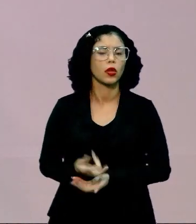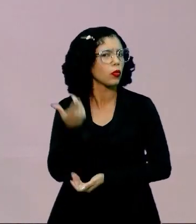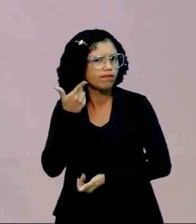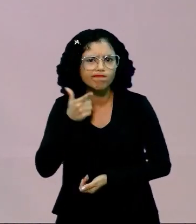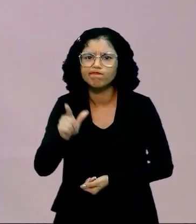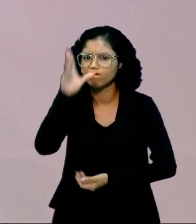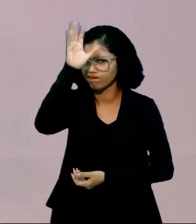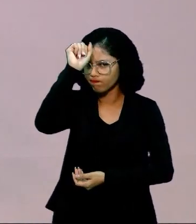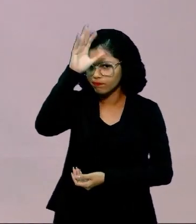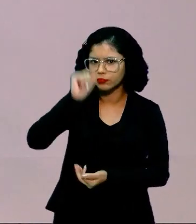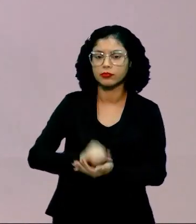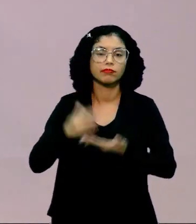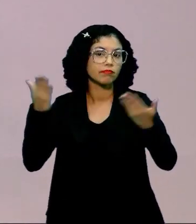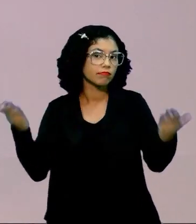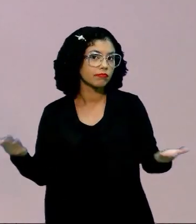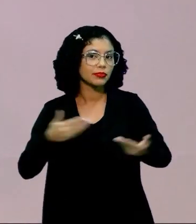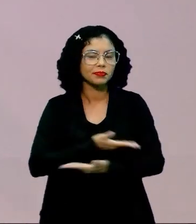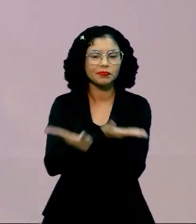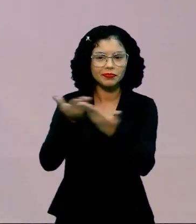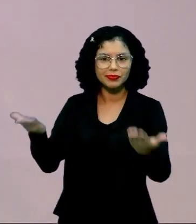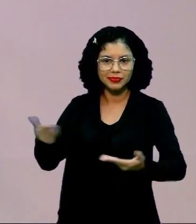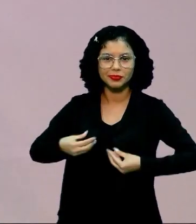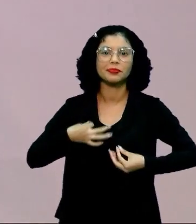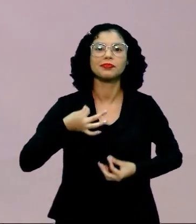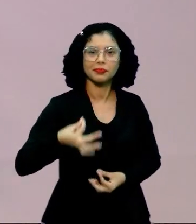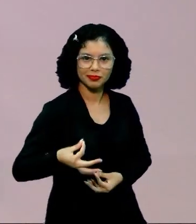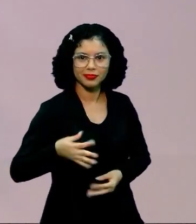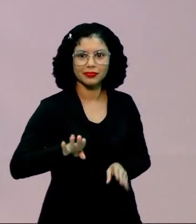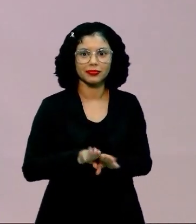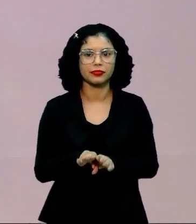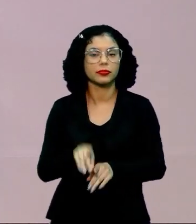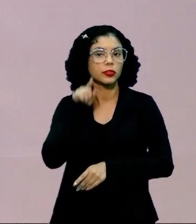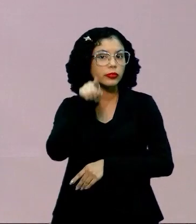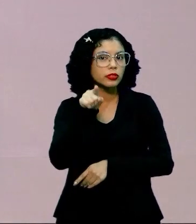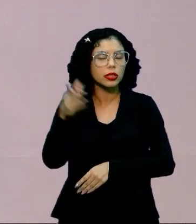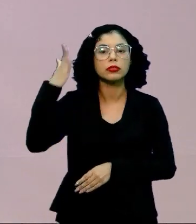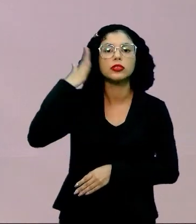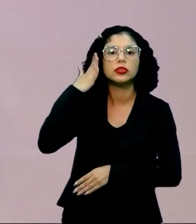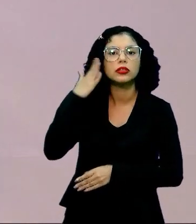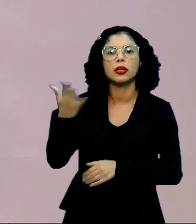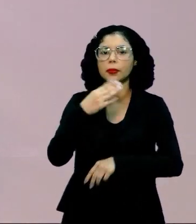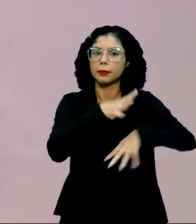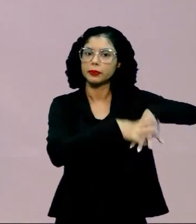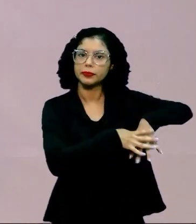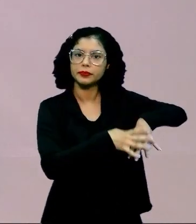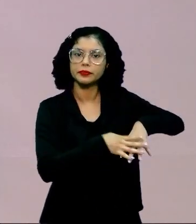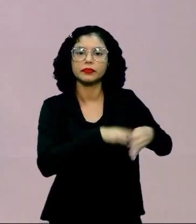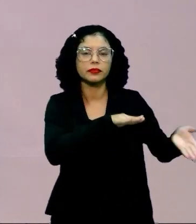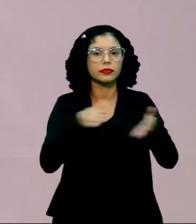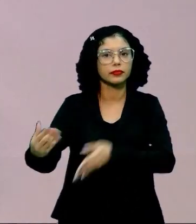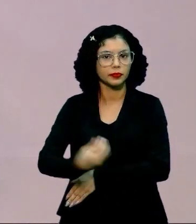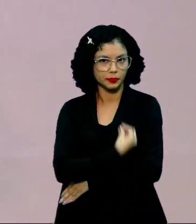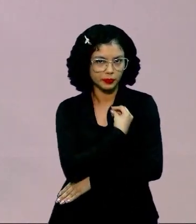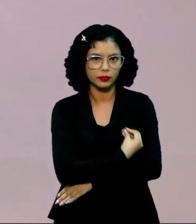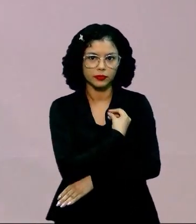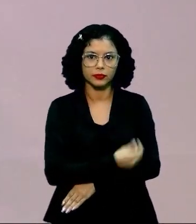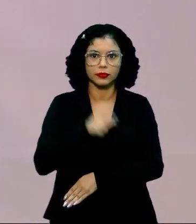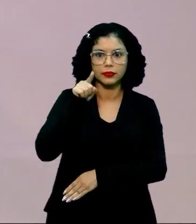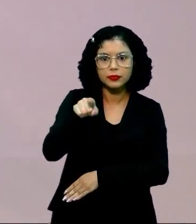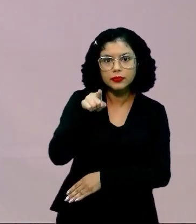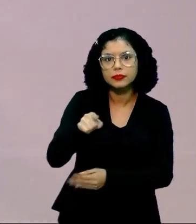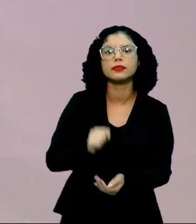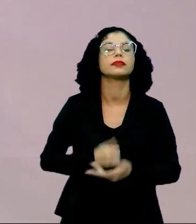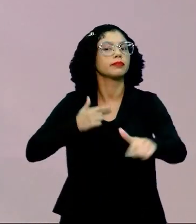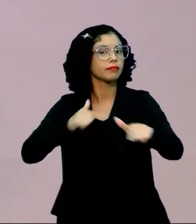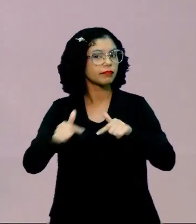consegue aprender? Então, está aqui a solução. Como assim? Se você entender que matemática faz parte da sua vida e você